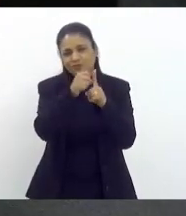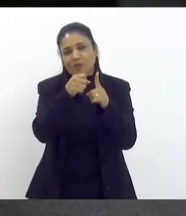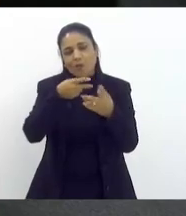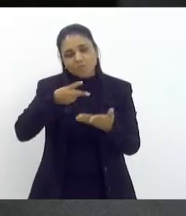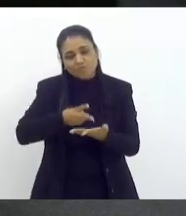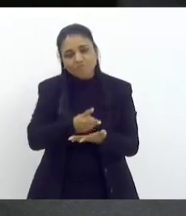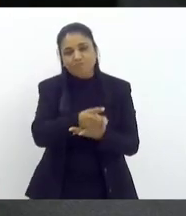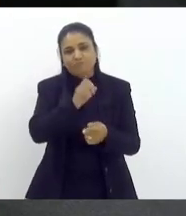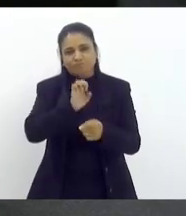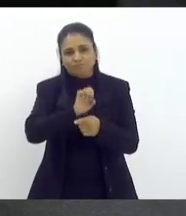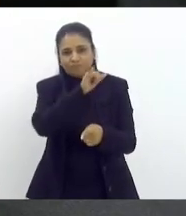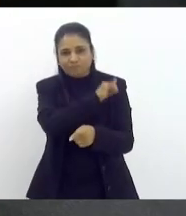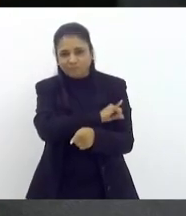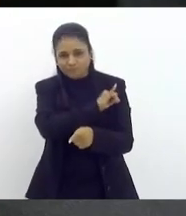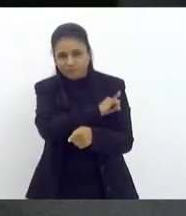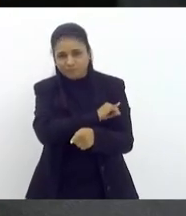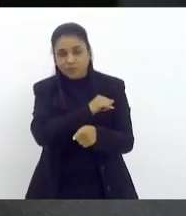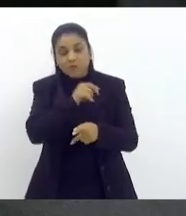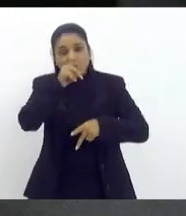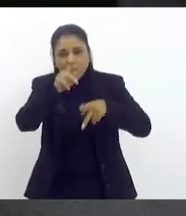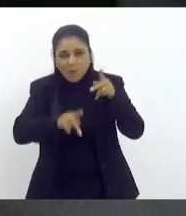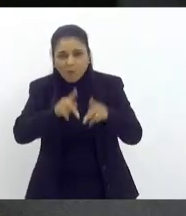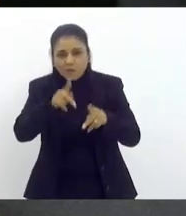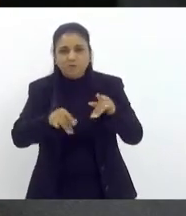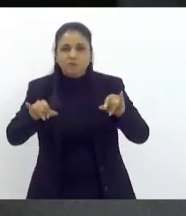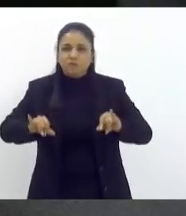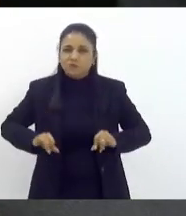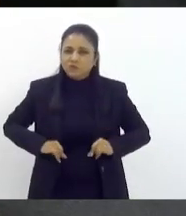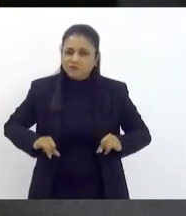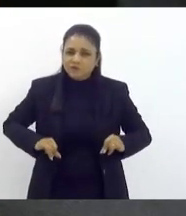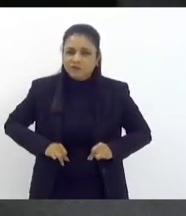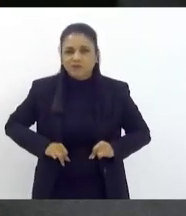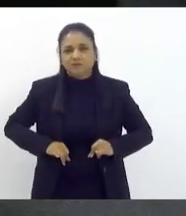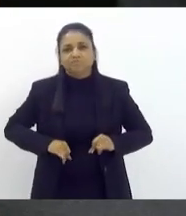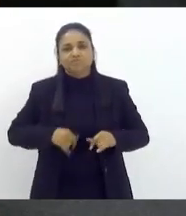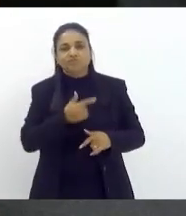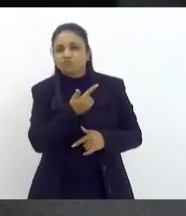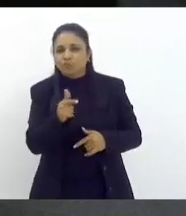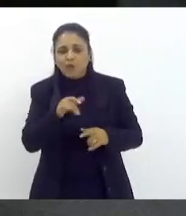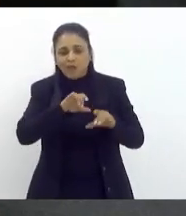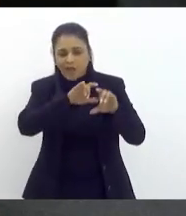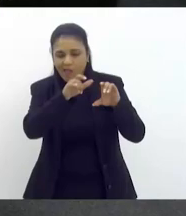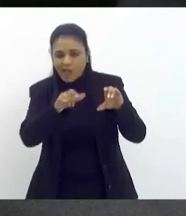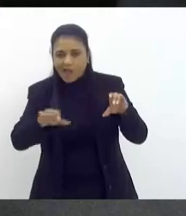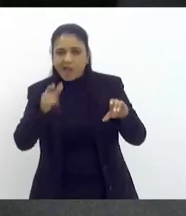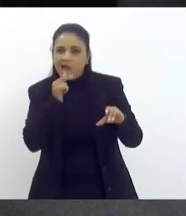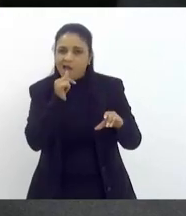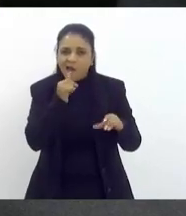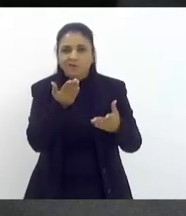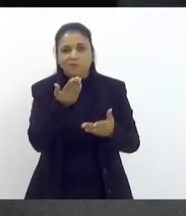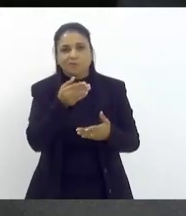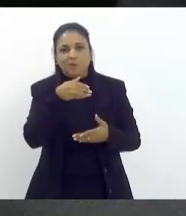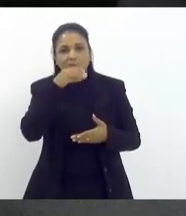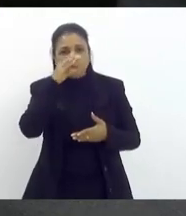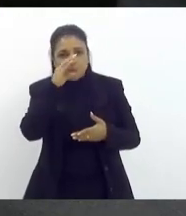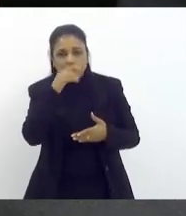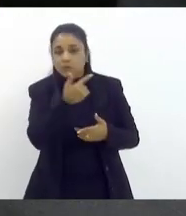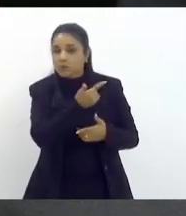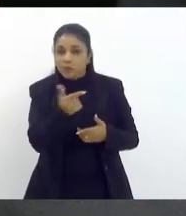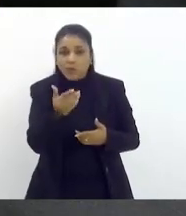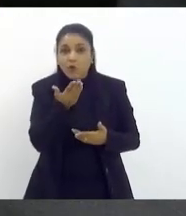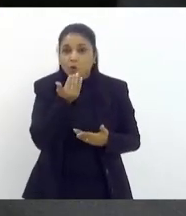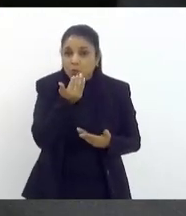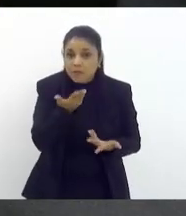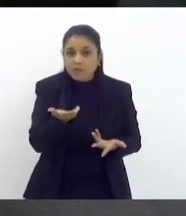que a gente tem uma uma população sofrida que hoje não tem água para não tem água para beber não tem comida para comer